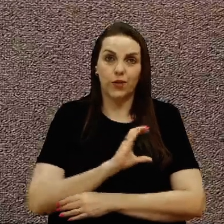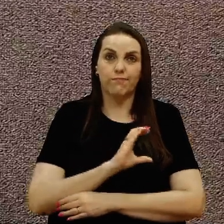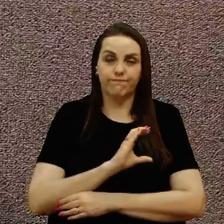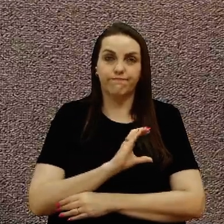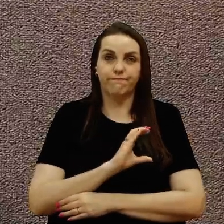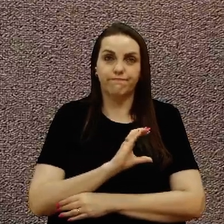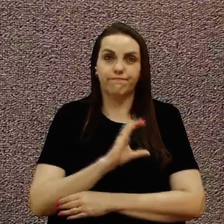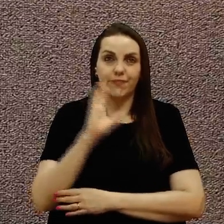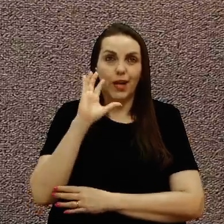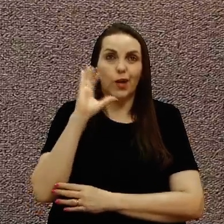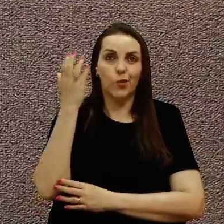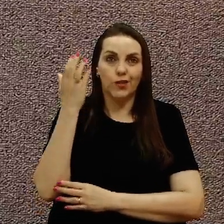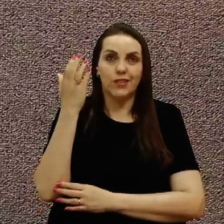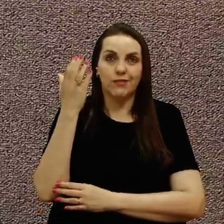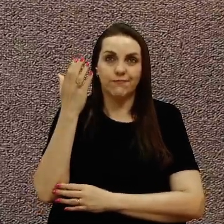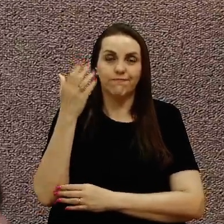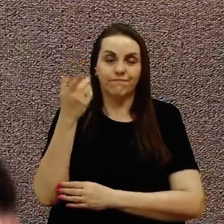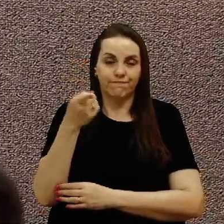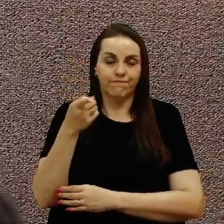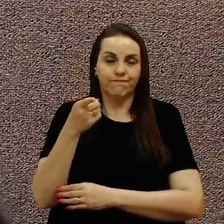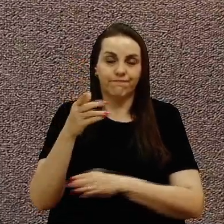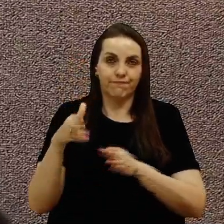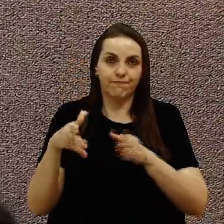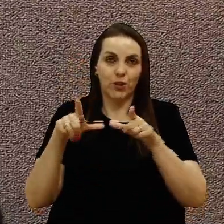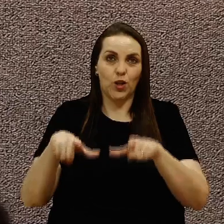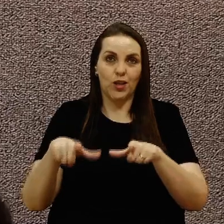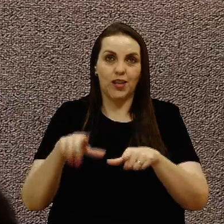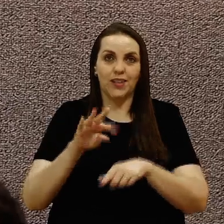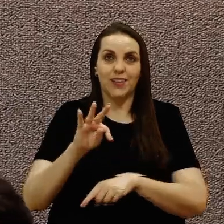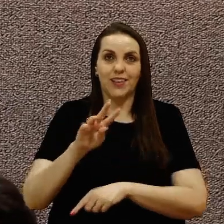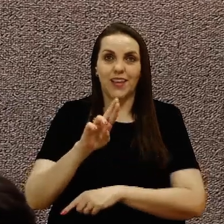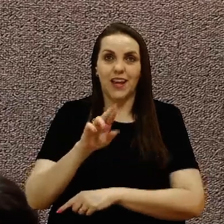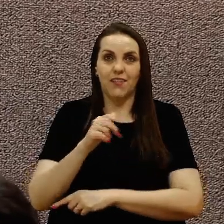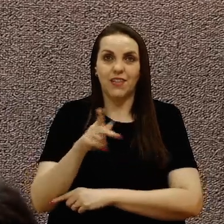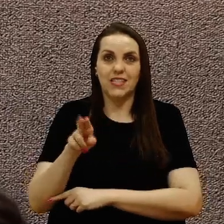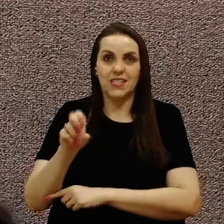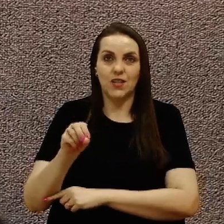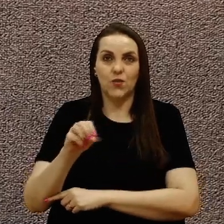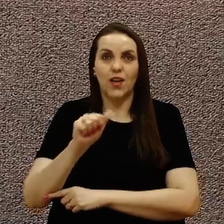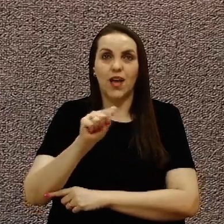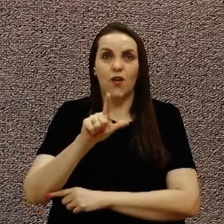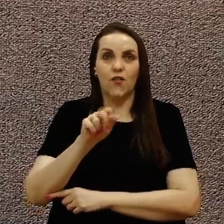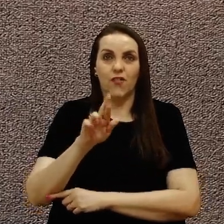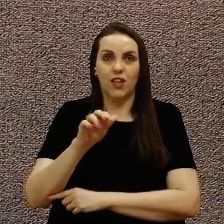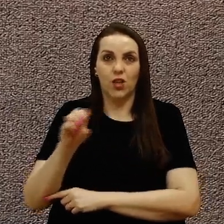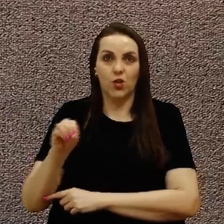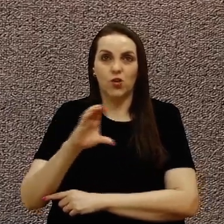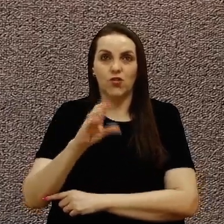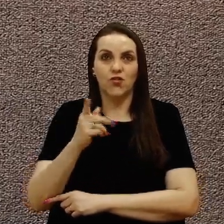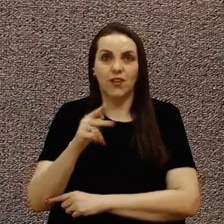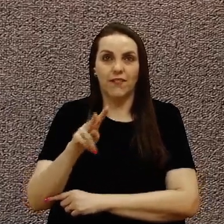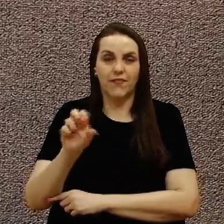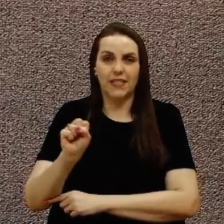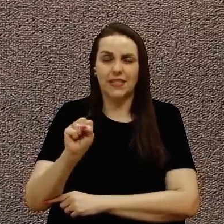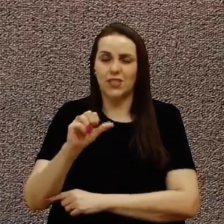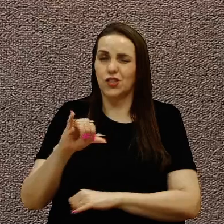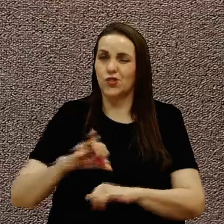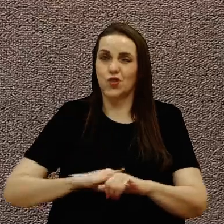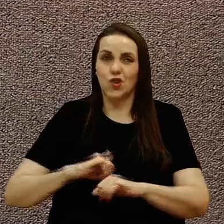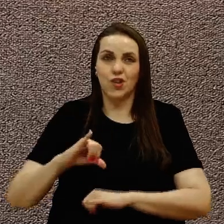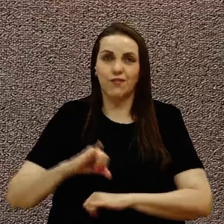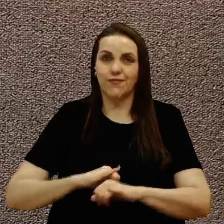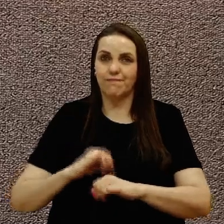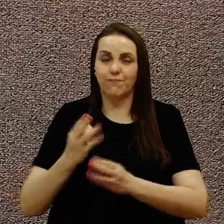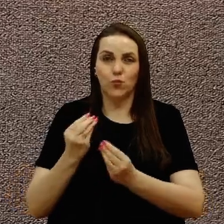travessão Alfredo, que sofreram, Alfredo Chaves, sofreram muito. Recebi uma ligação de um grande amigo meu de lá,